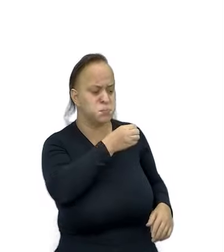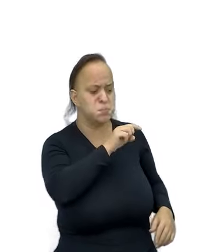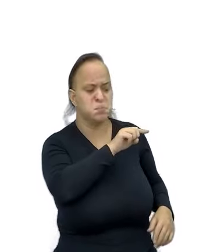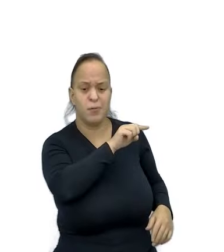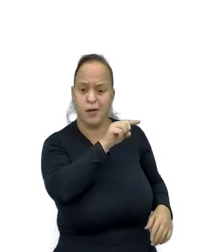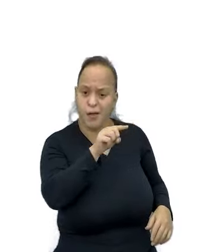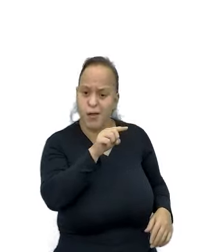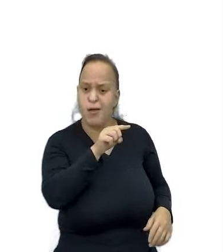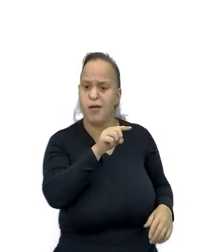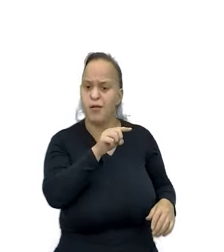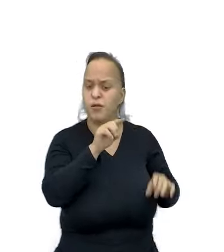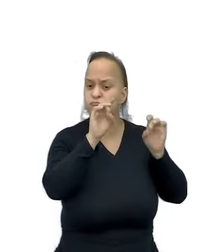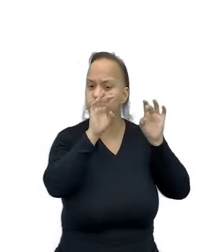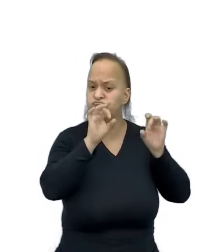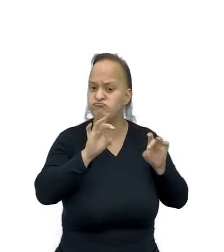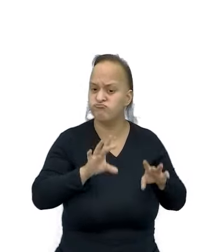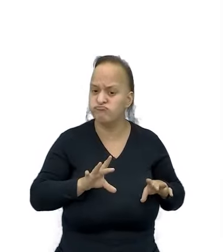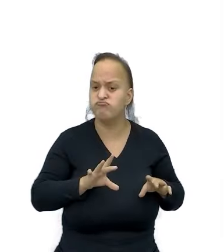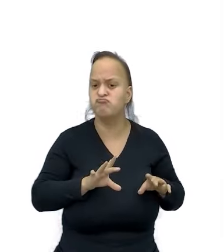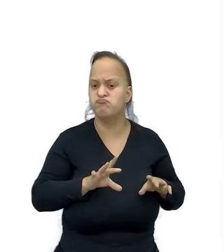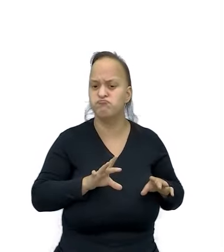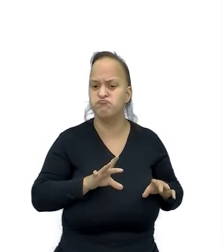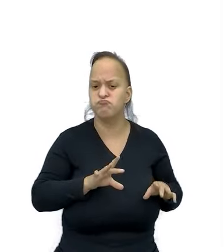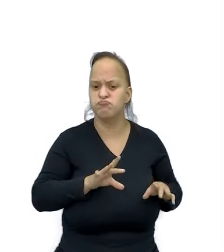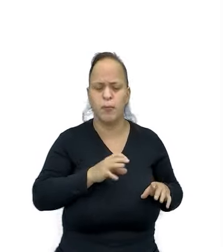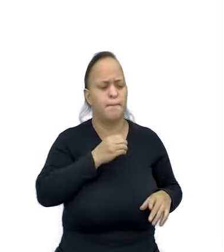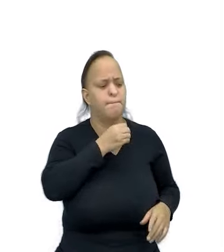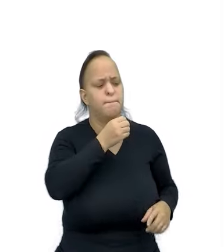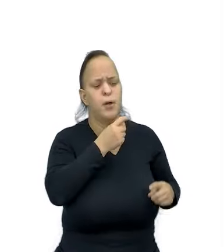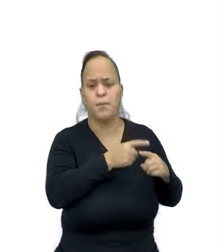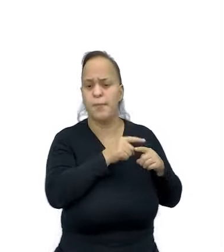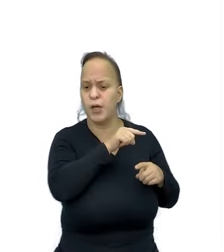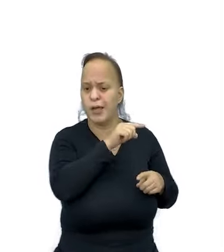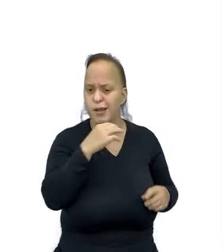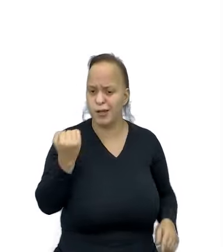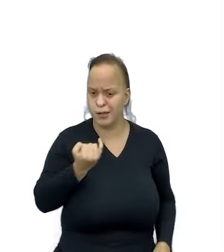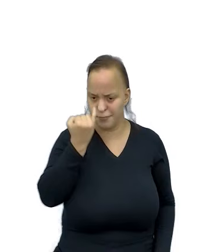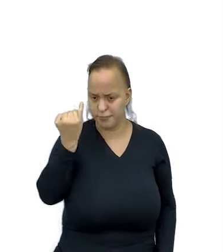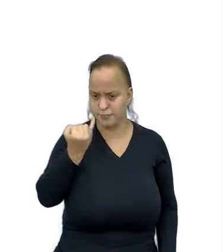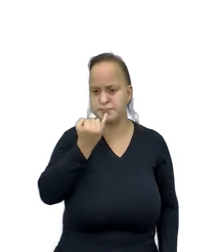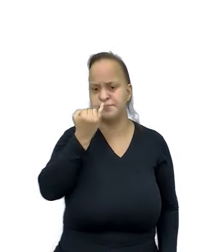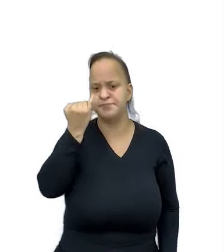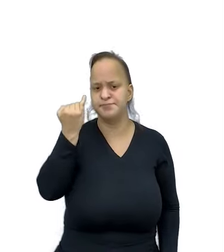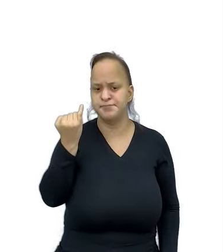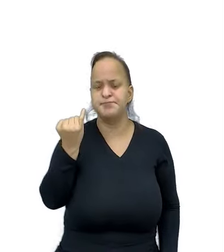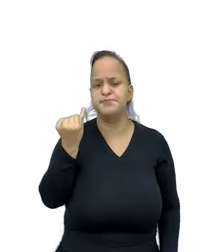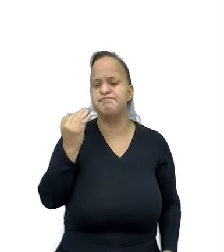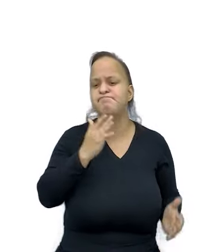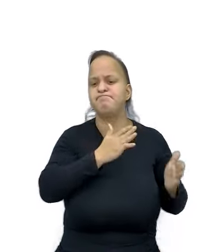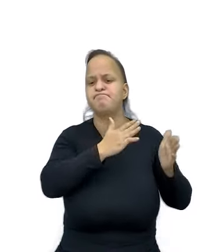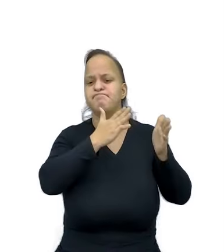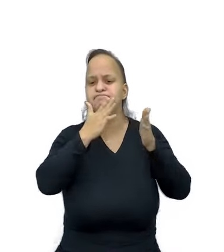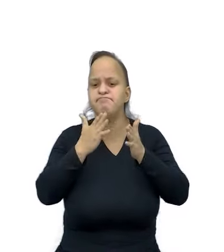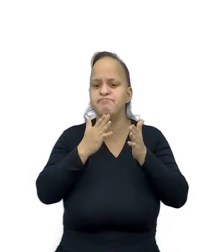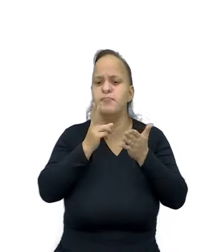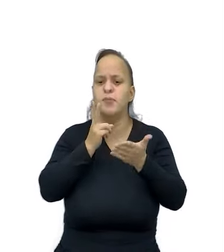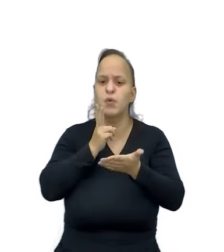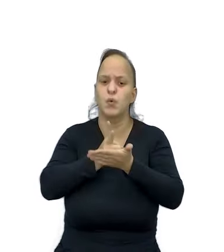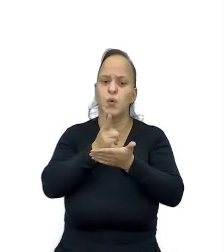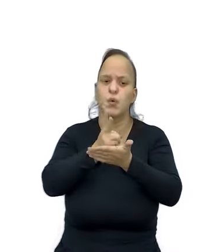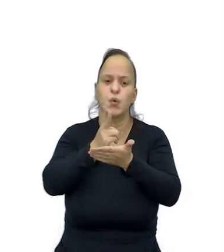área, dependendo do tema que está sendo desenvolvido dentro desse gênero textual. E aí, durante a realização de resumo